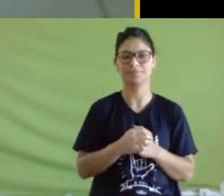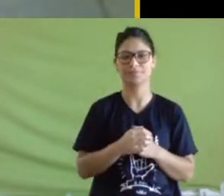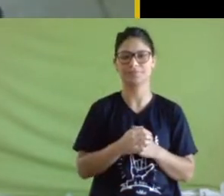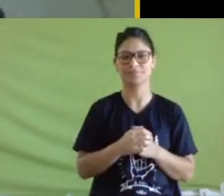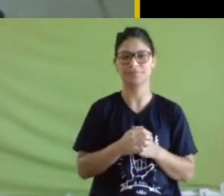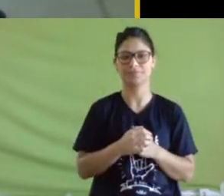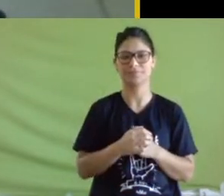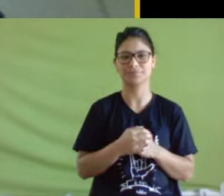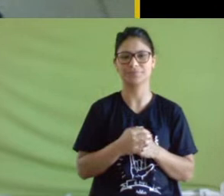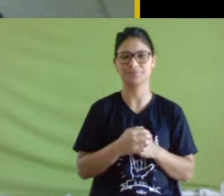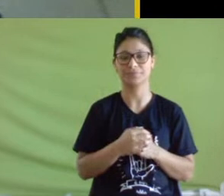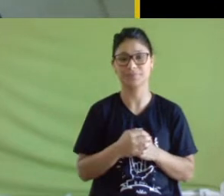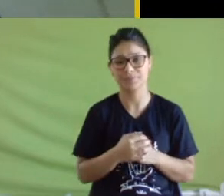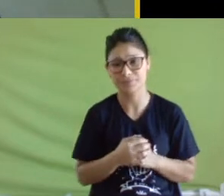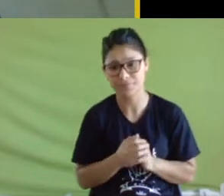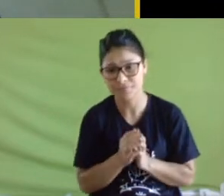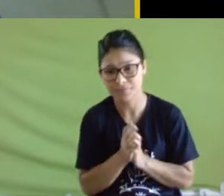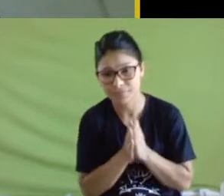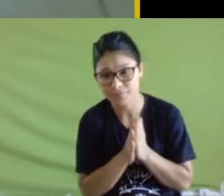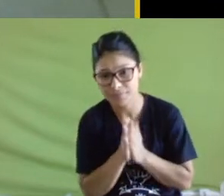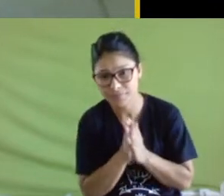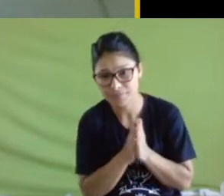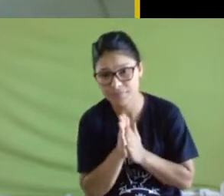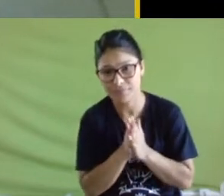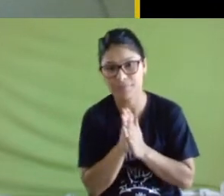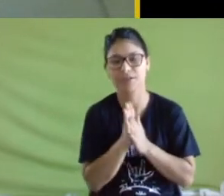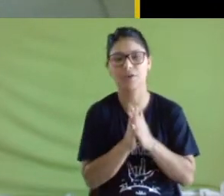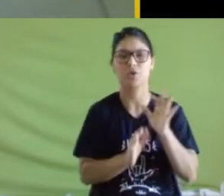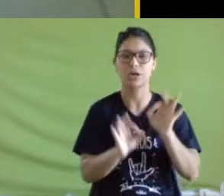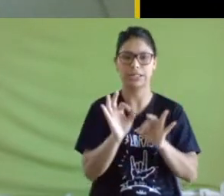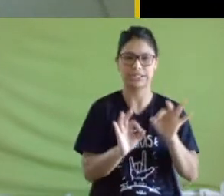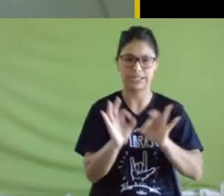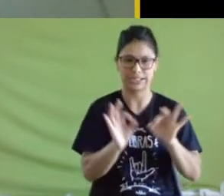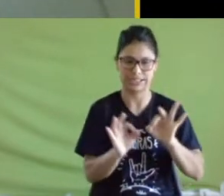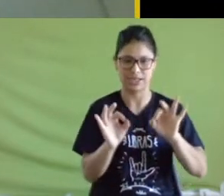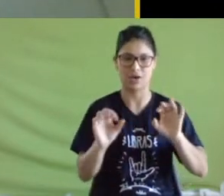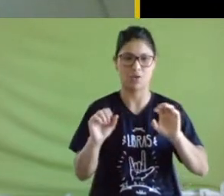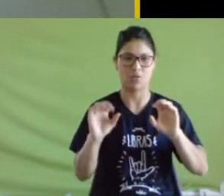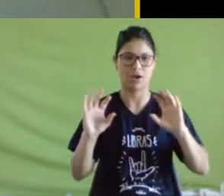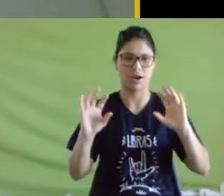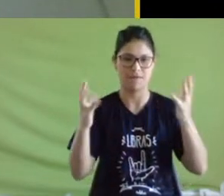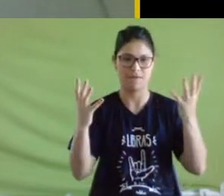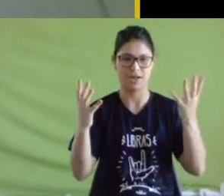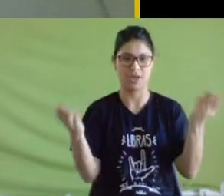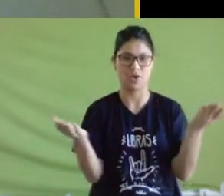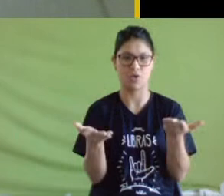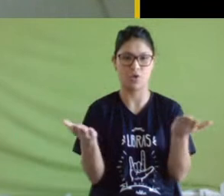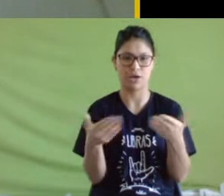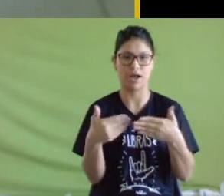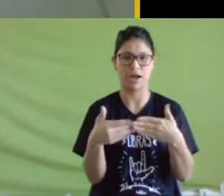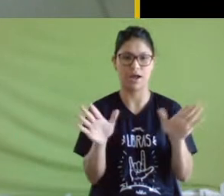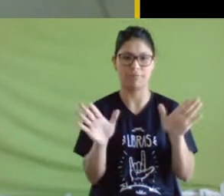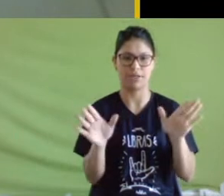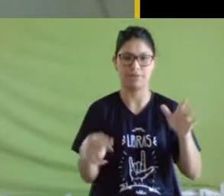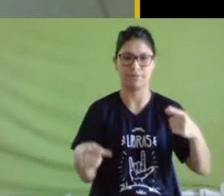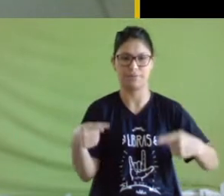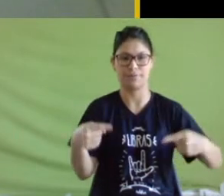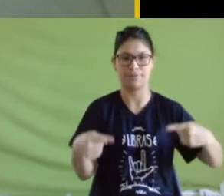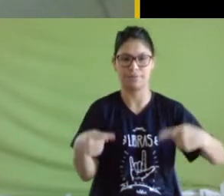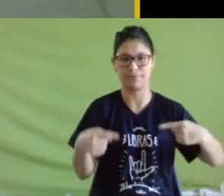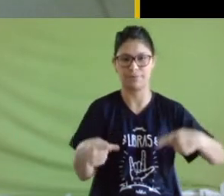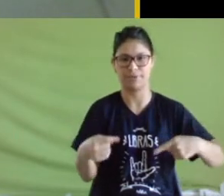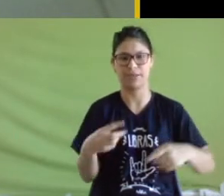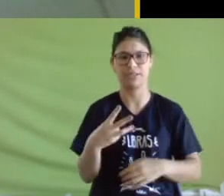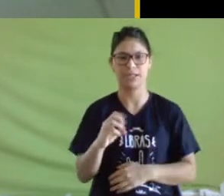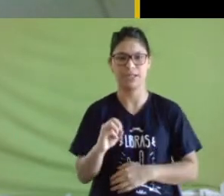Hansen, pela organização, né, do evento, então agora a gente abre para debate, são 30 minutos